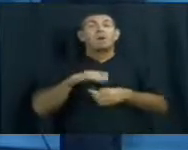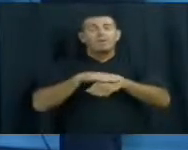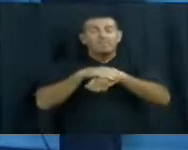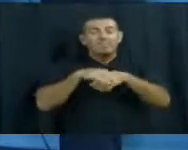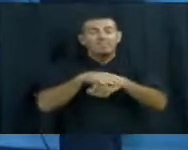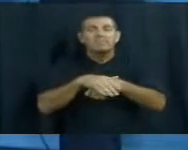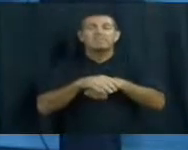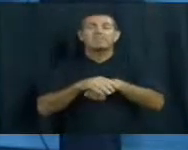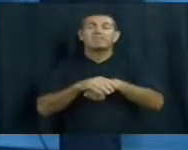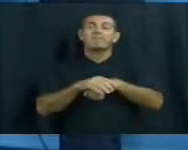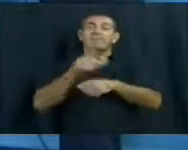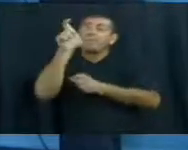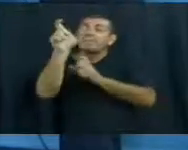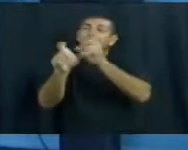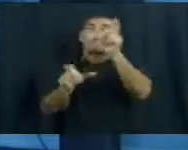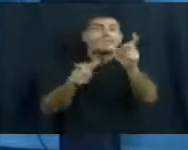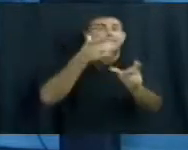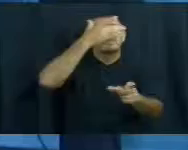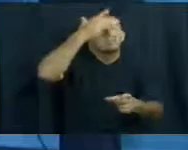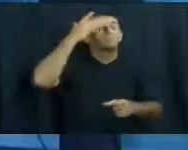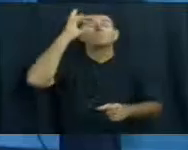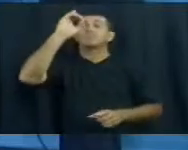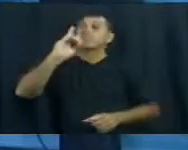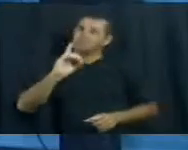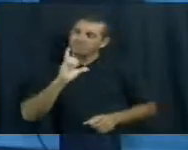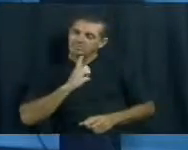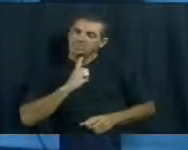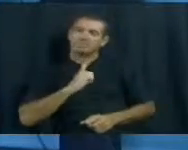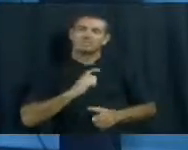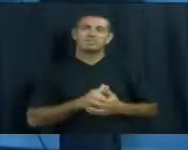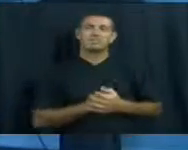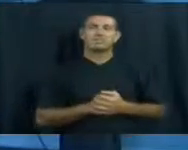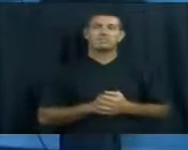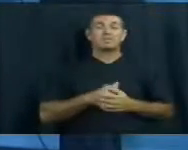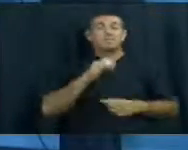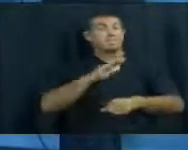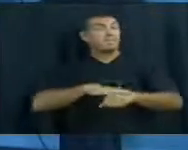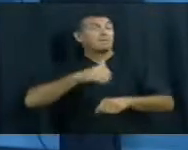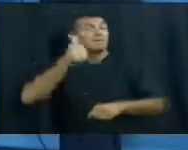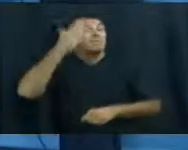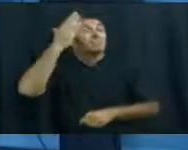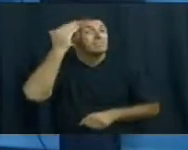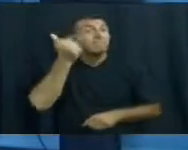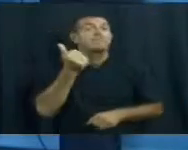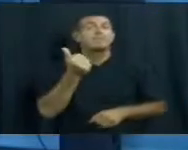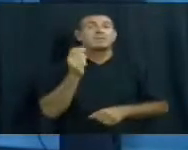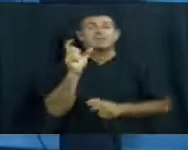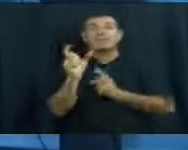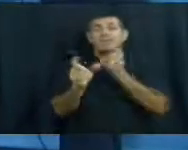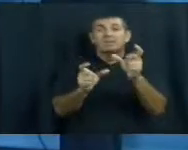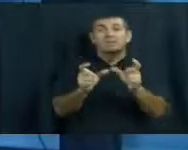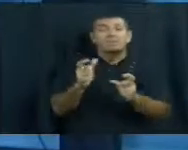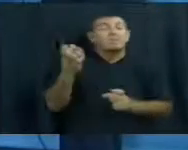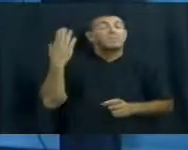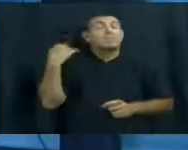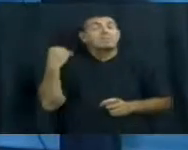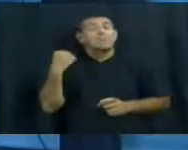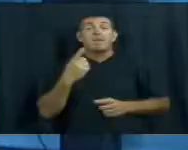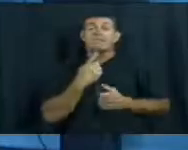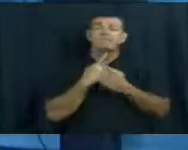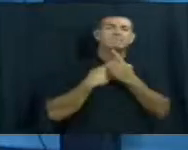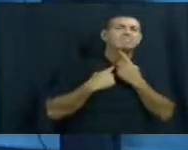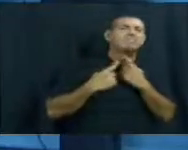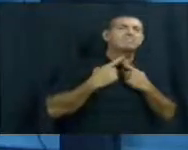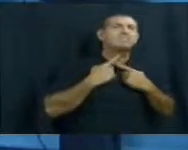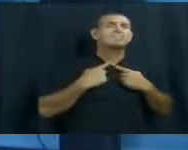a cidadania a qual nós temos direito. O melhor disso tudo é saber que minhas palavras e esses desejos